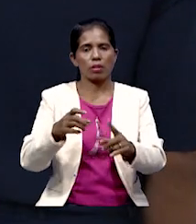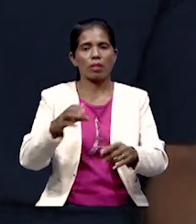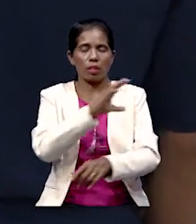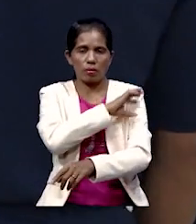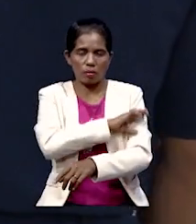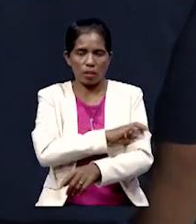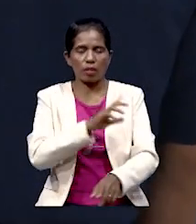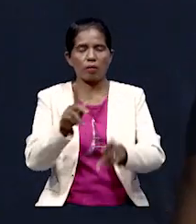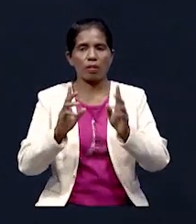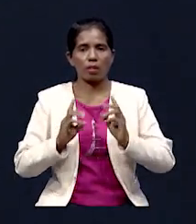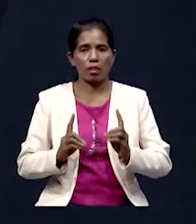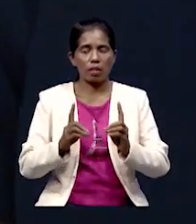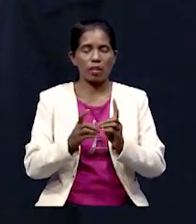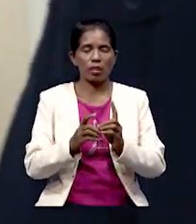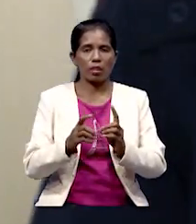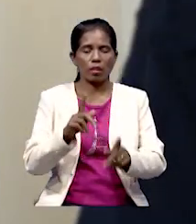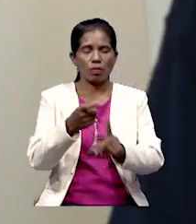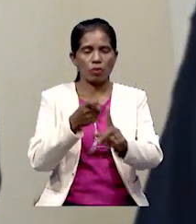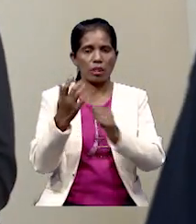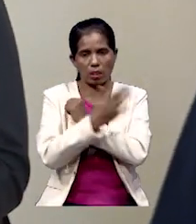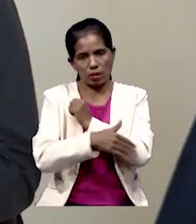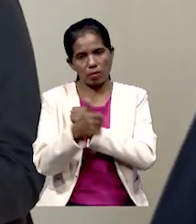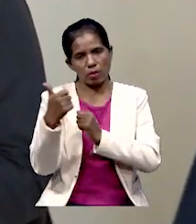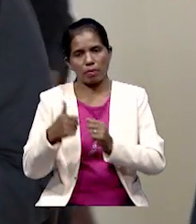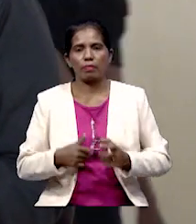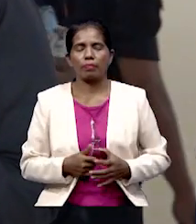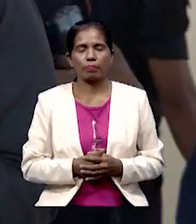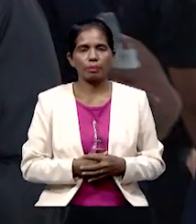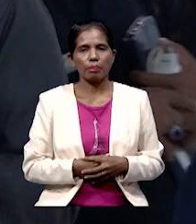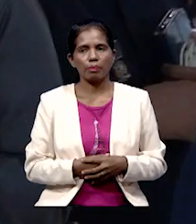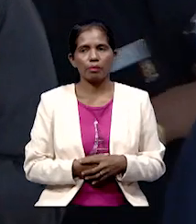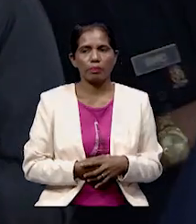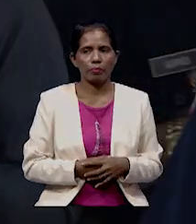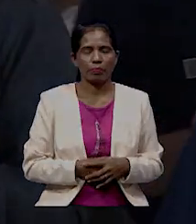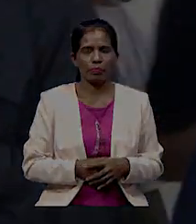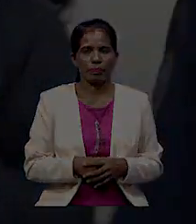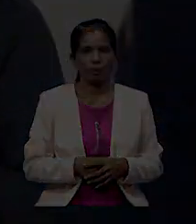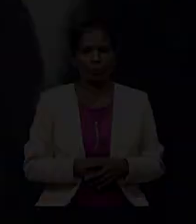hu de escolta alta entidade Sira husi Rai Liur. Justiniano Nano, GMN.